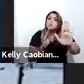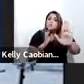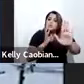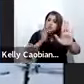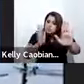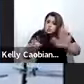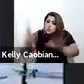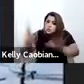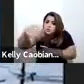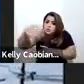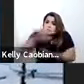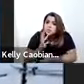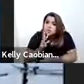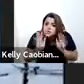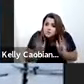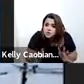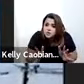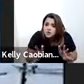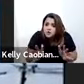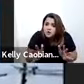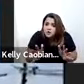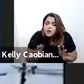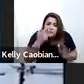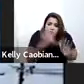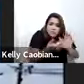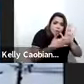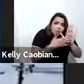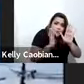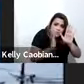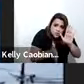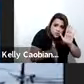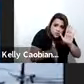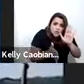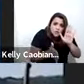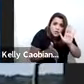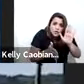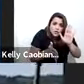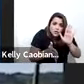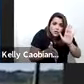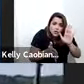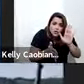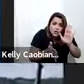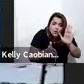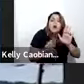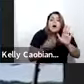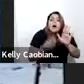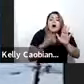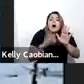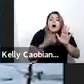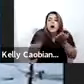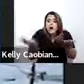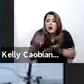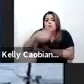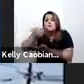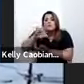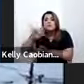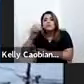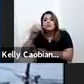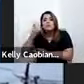Não conhece? Tá bom. Nós vamos colocar essa proposta em votação para